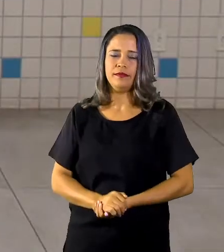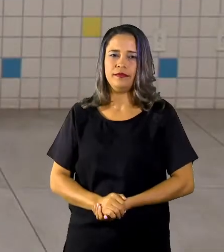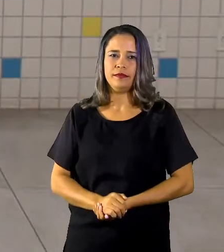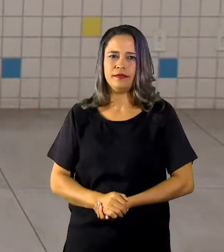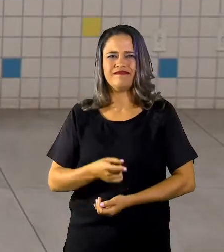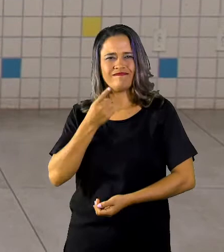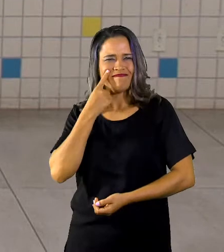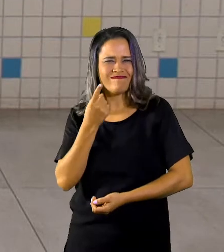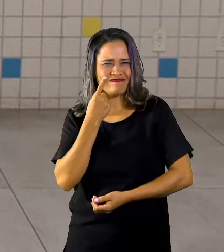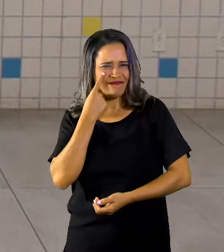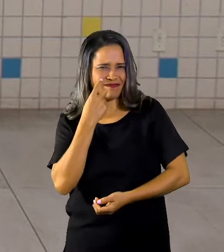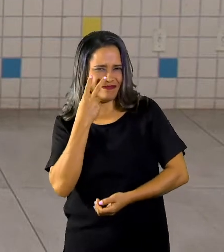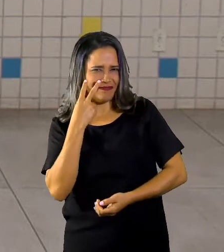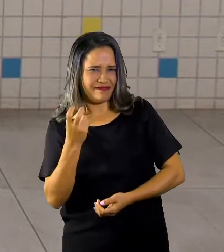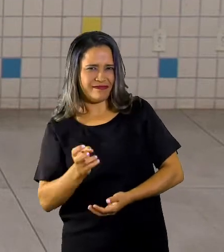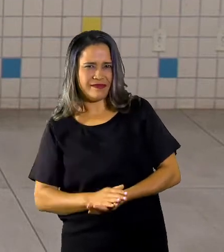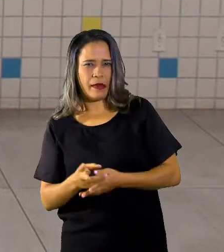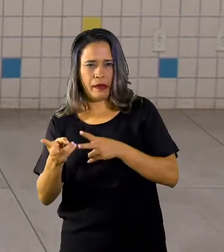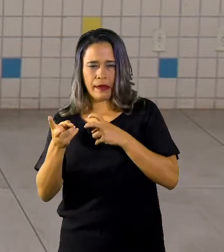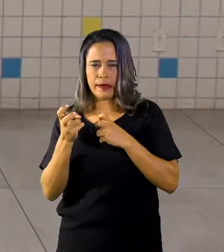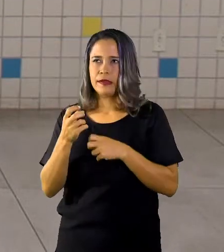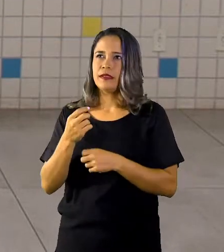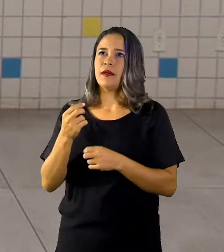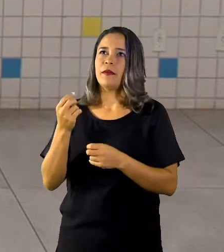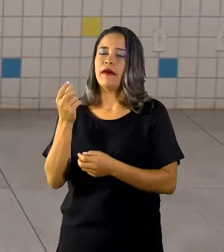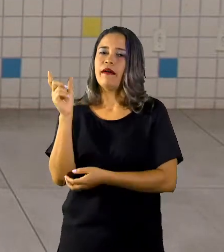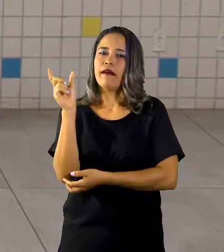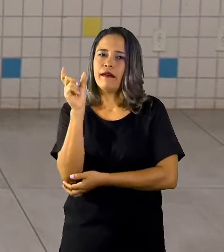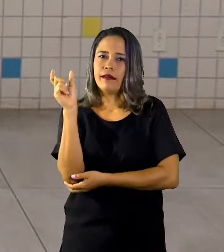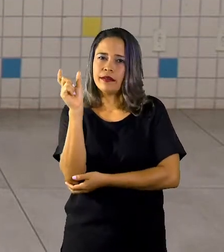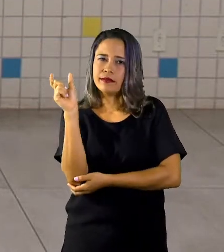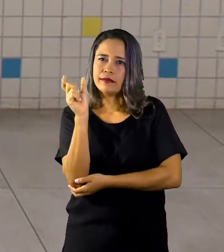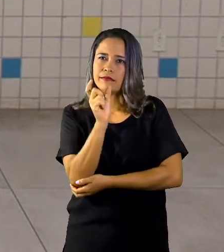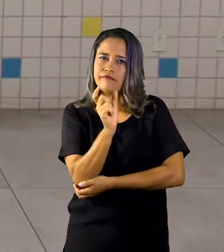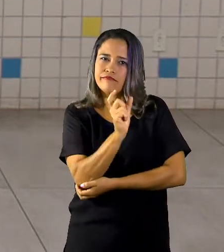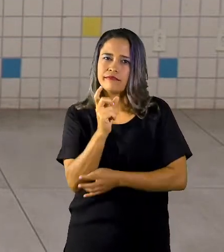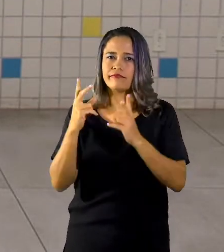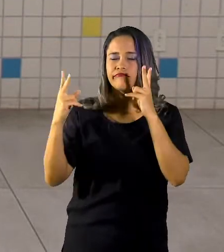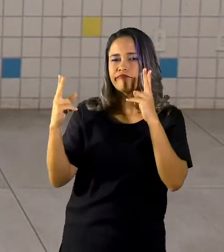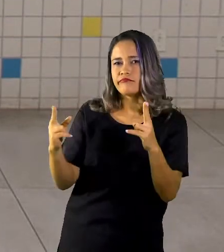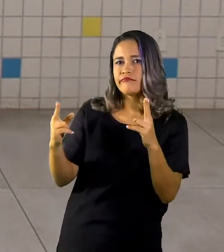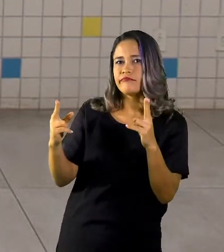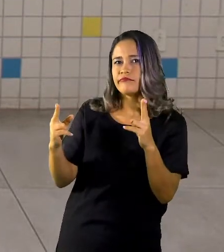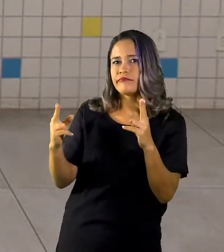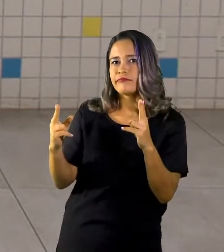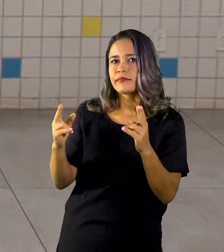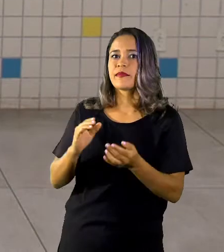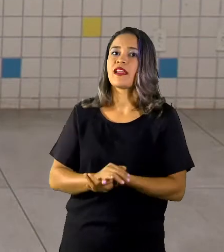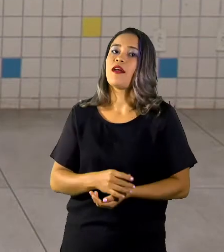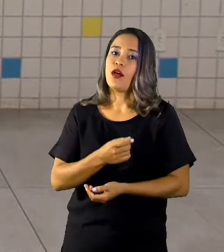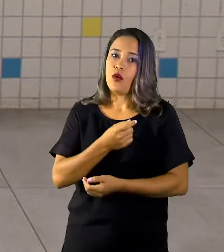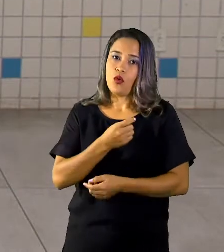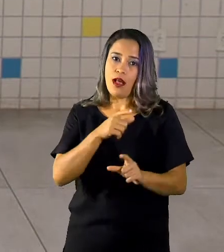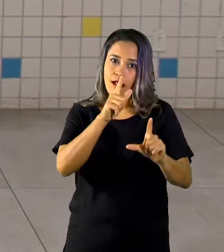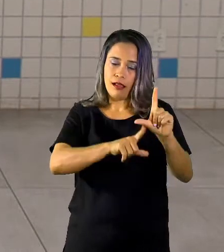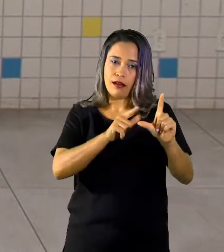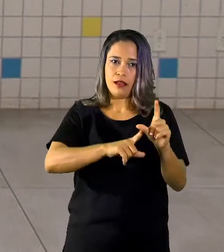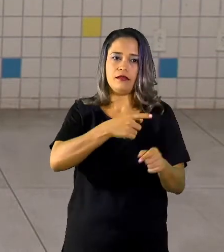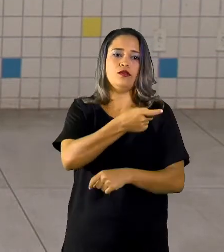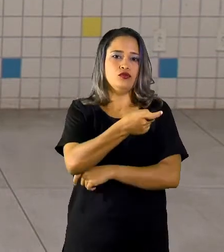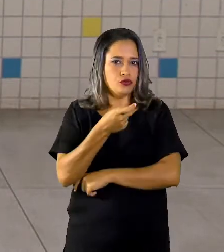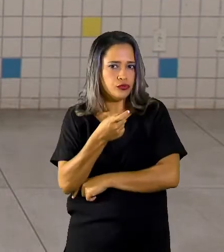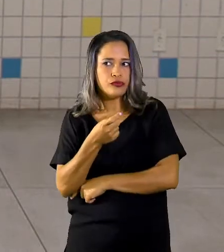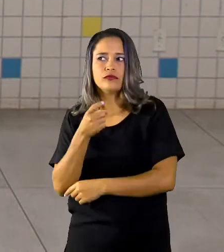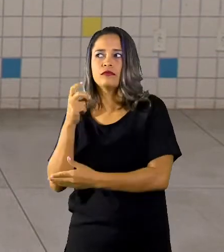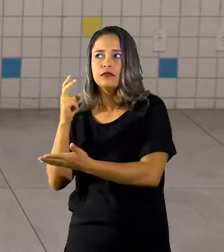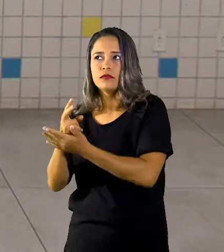vocês percebam que as variáveis permanecem sendo as mesmas. As variáveis são o nosso x e o y.